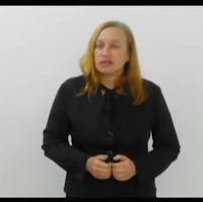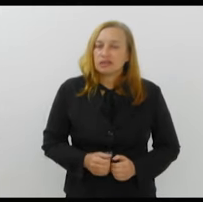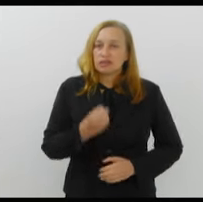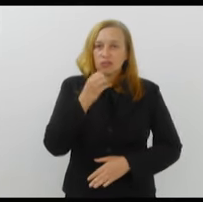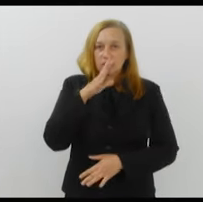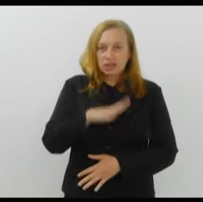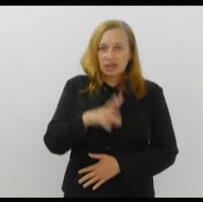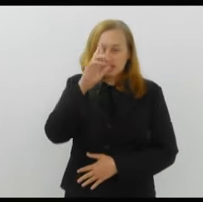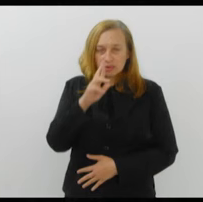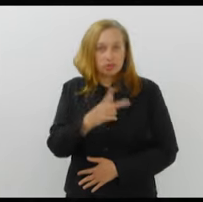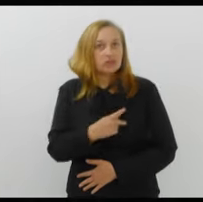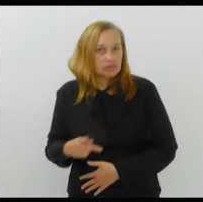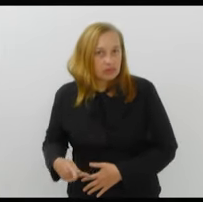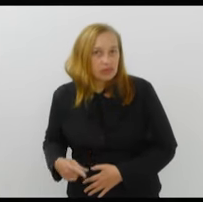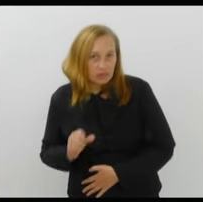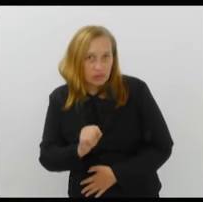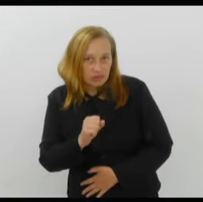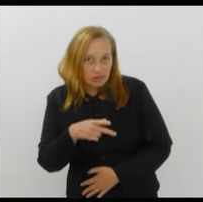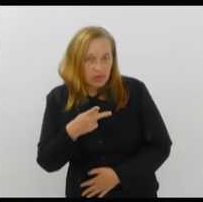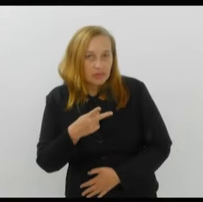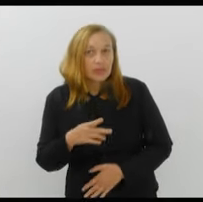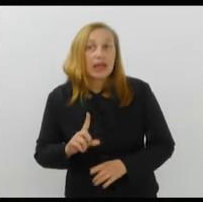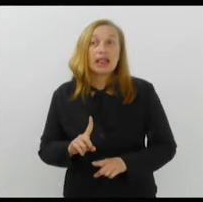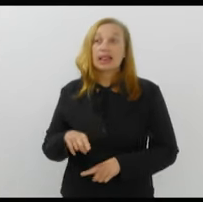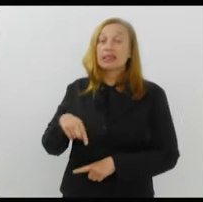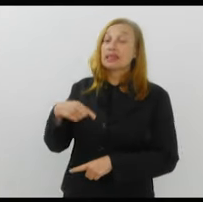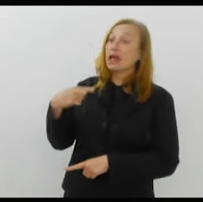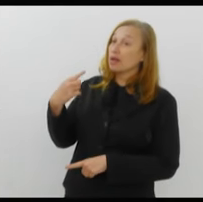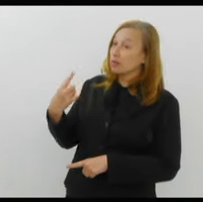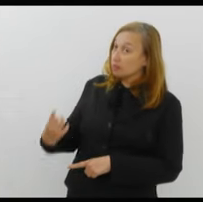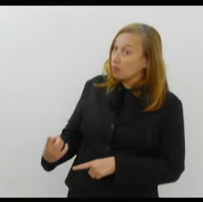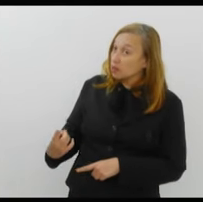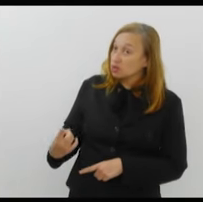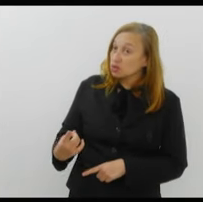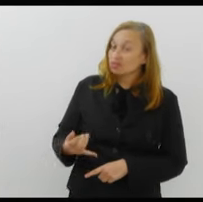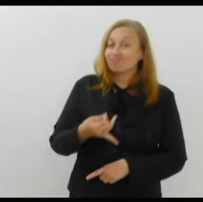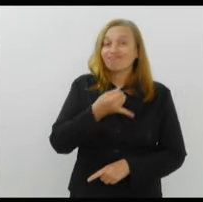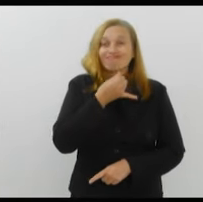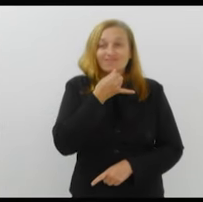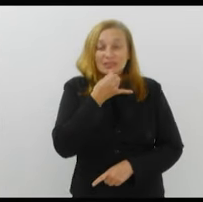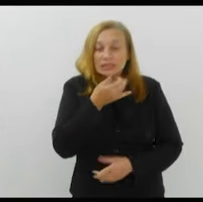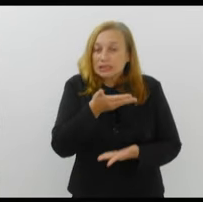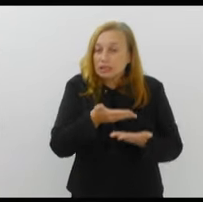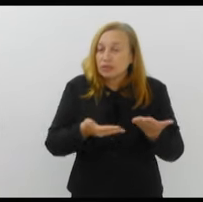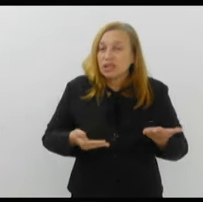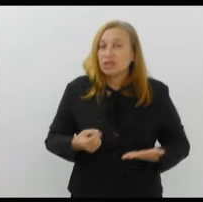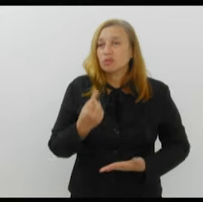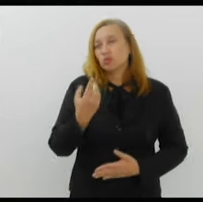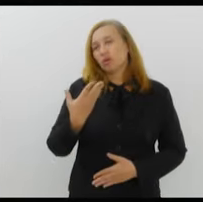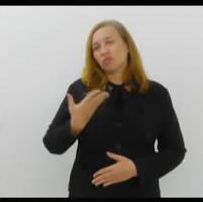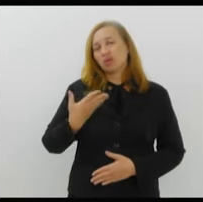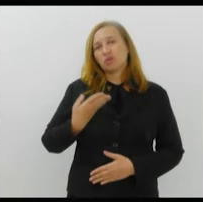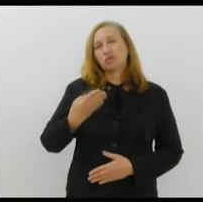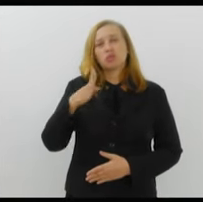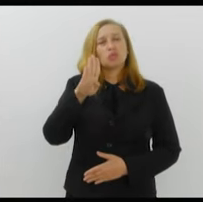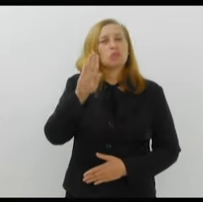tarde, senhor presidente. Depois do fato lamentável nós perdermos um colega do BOP,